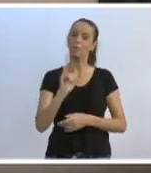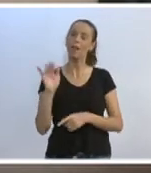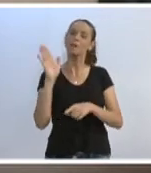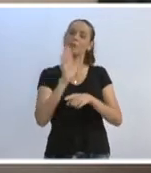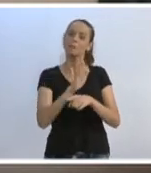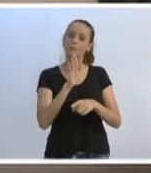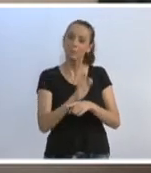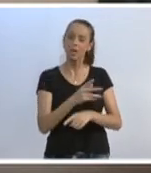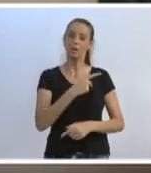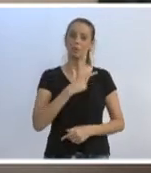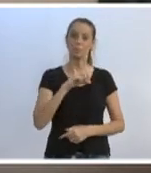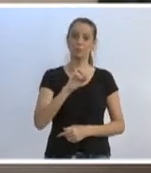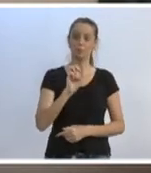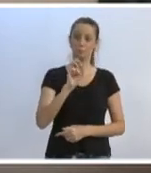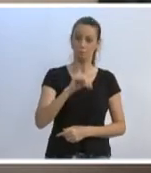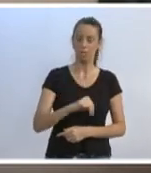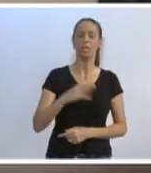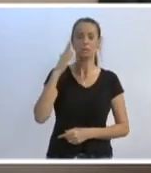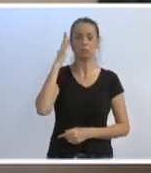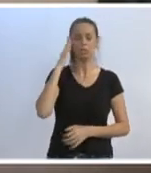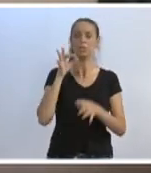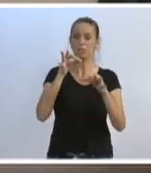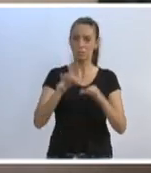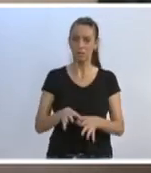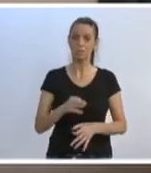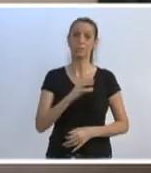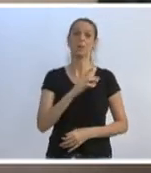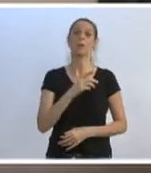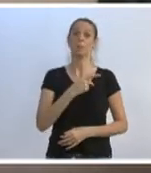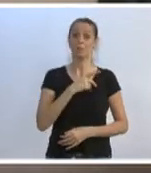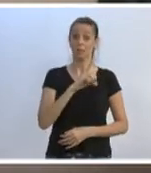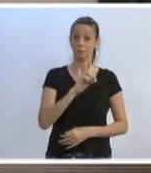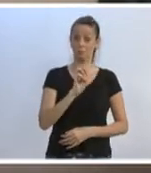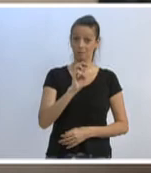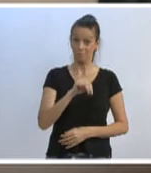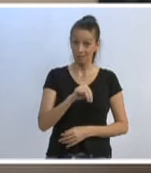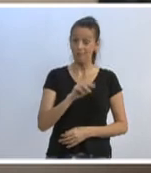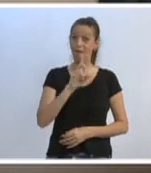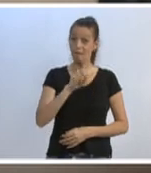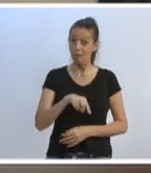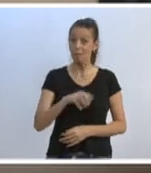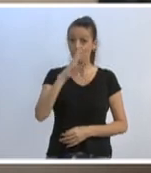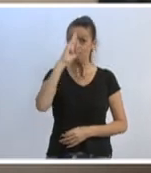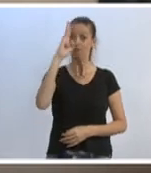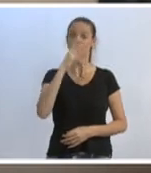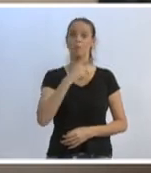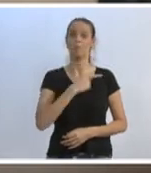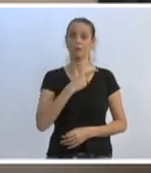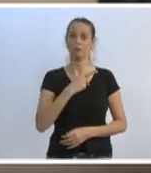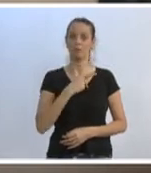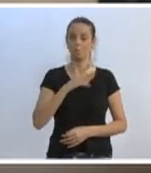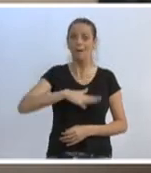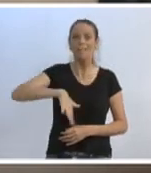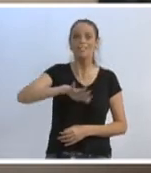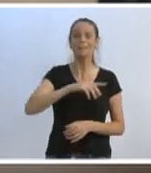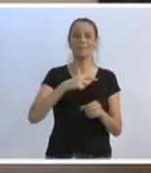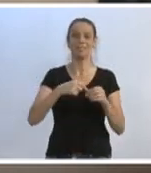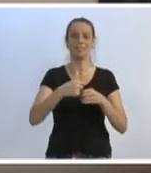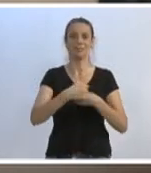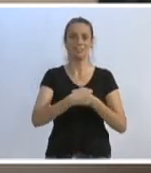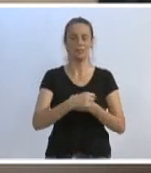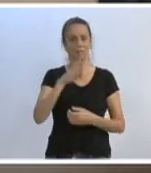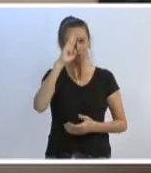dn a nossa cidade certamente o dem já é um dos principais partidos aqui da nossa cidade e será sem